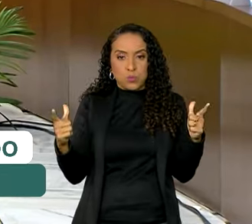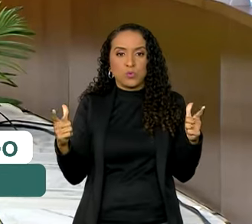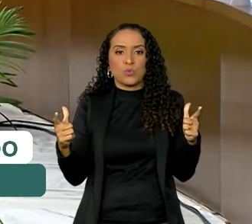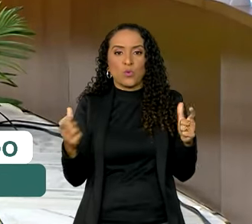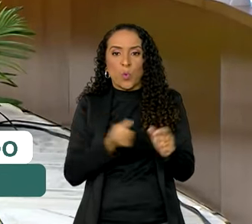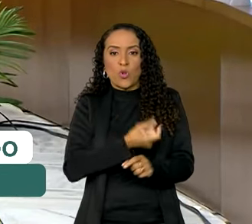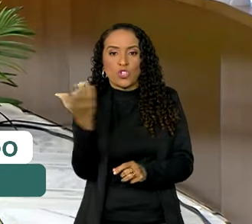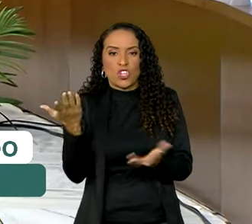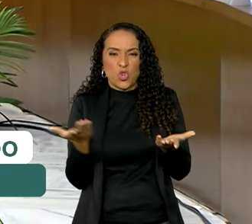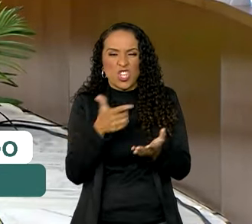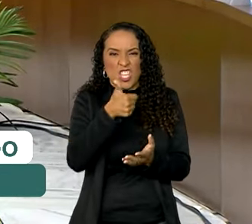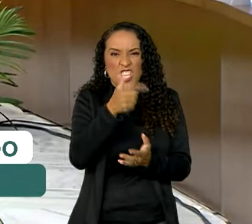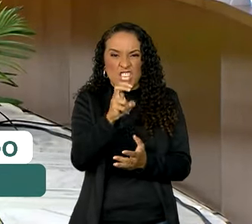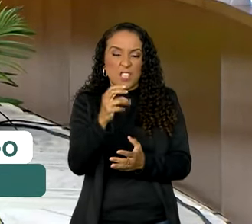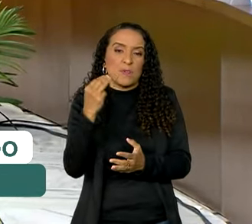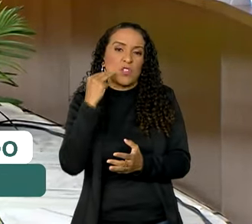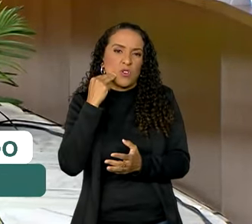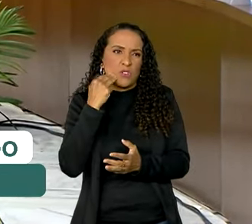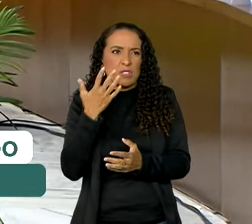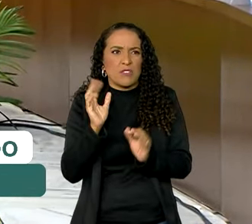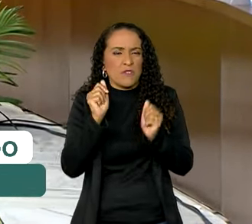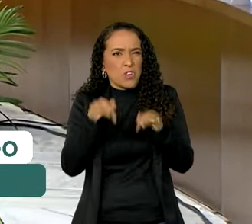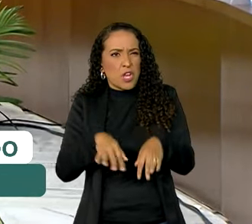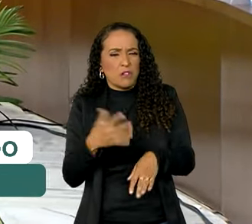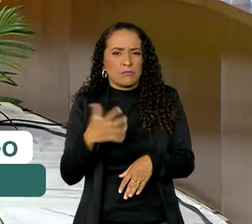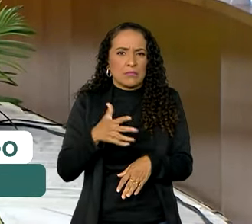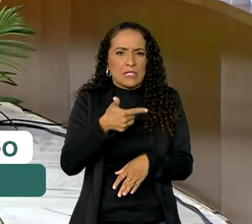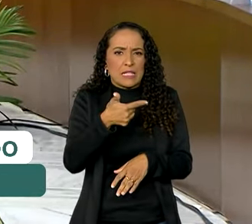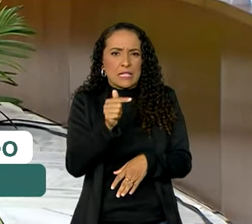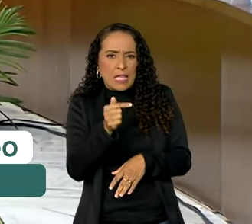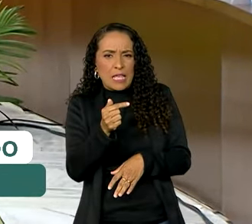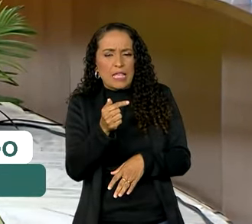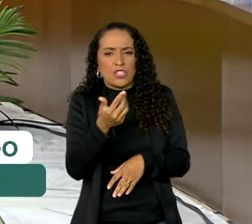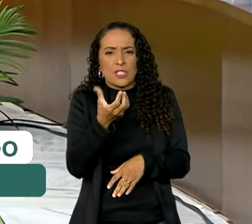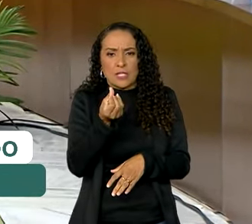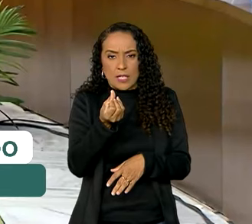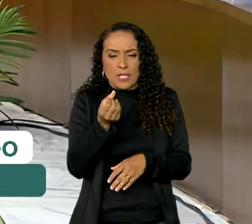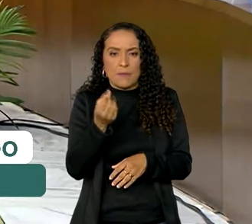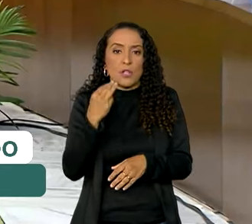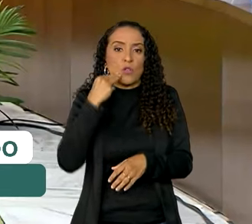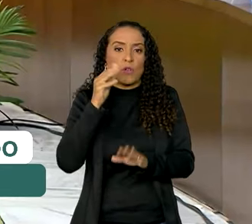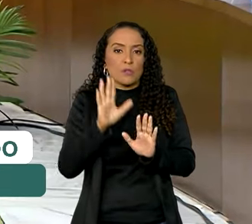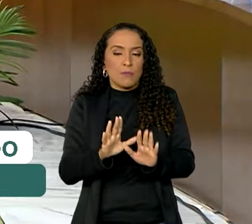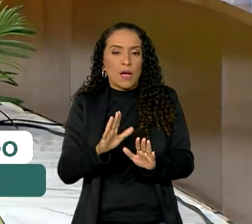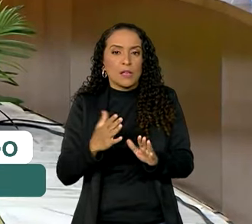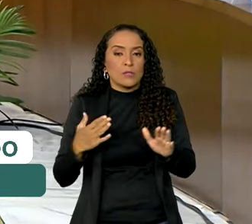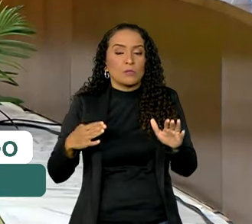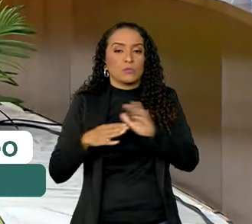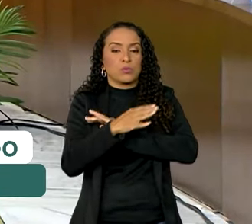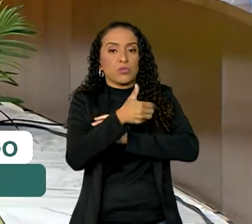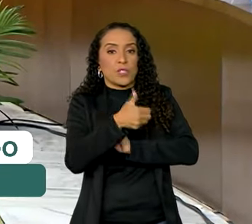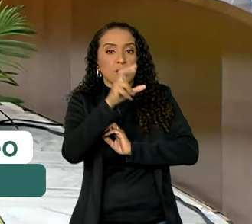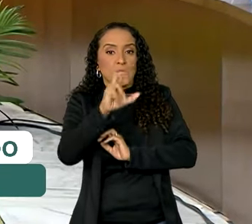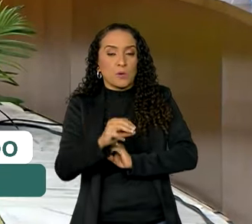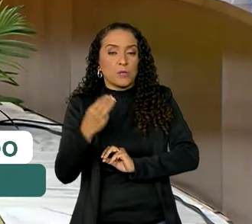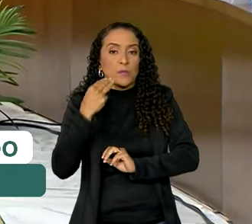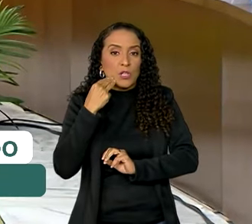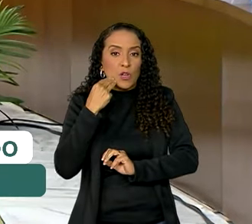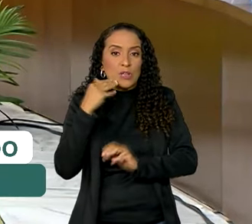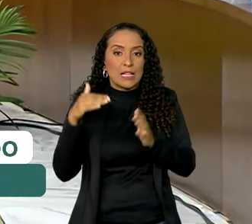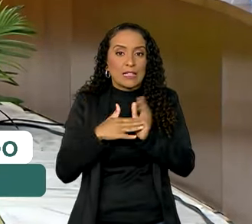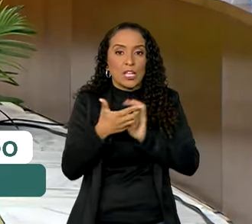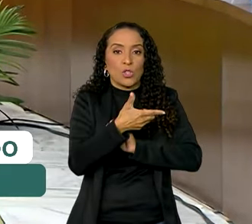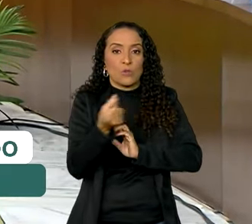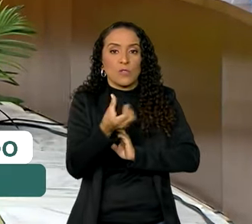volume que hoje é de 15 milhões, deve terminar o ano em torno de mais ou menos 16, 17 milhões, mas a gente chegar a 150 milhões de carteiras emitidas